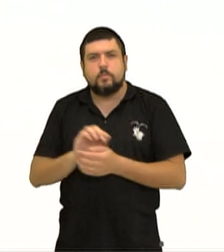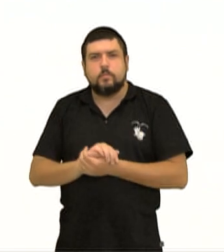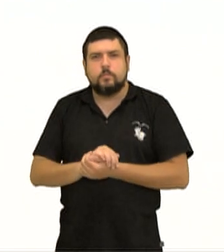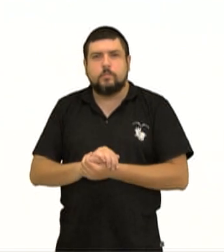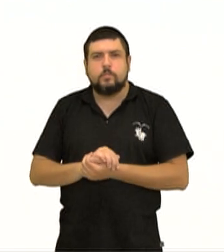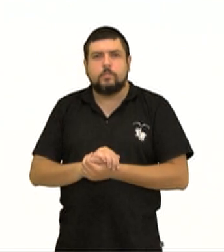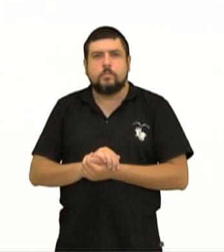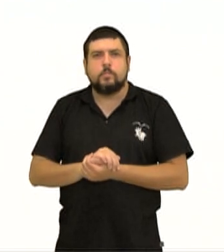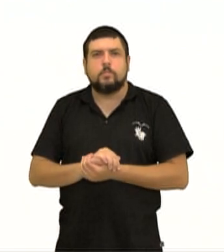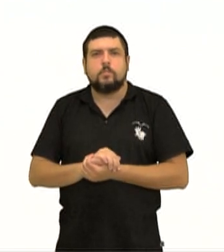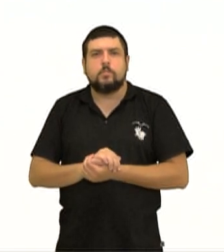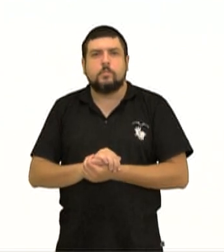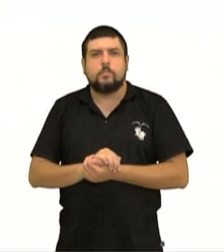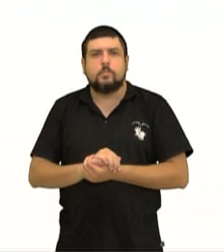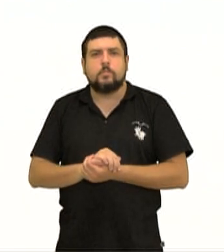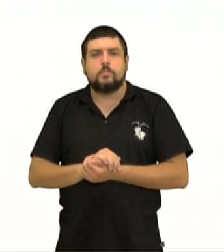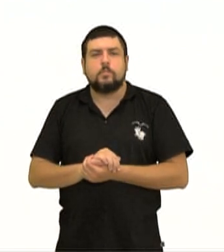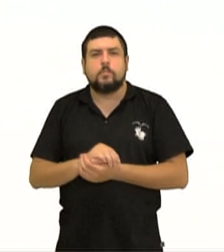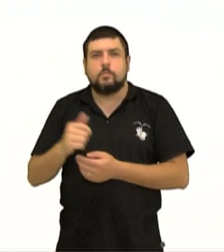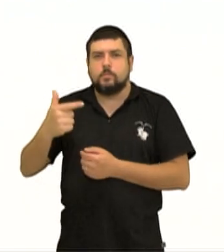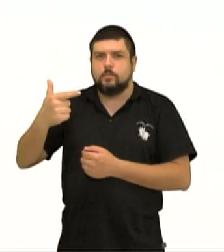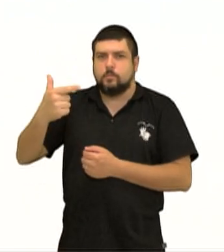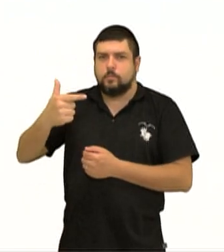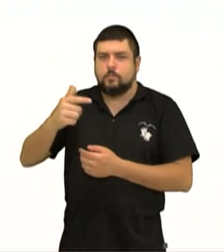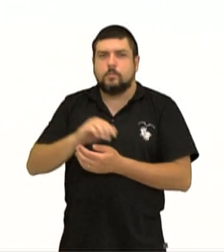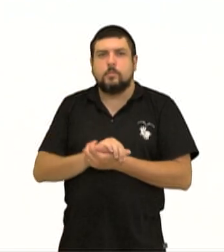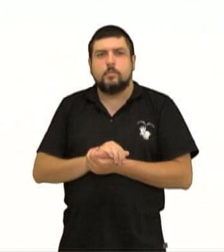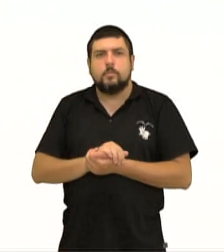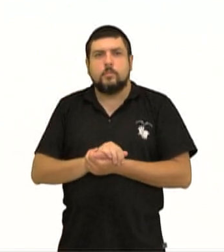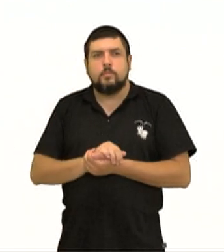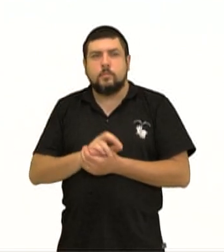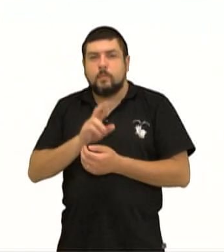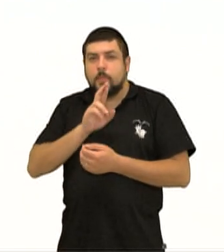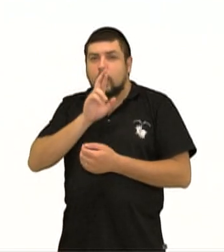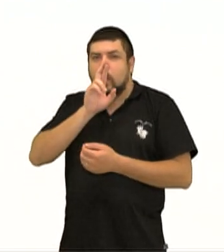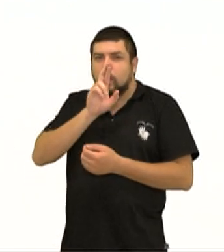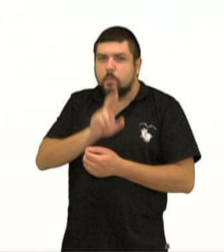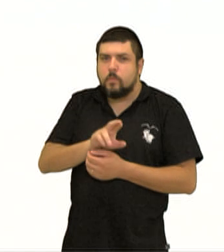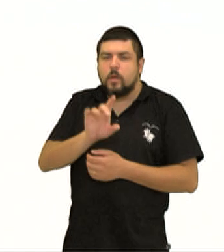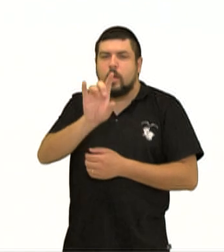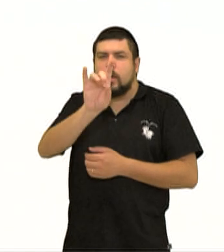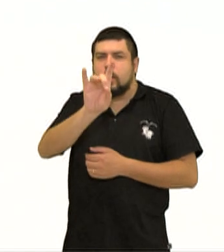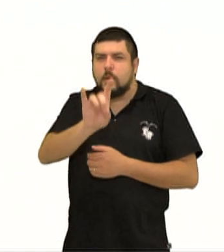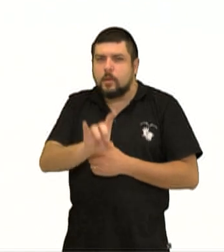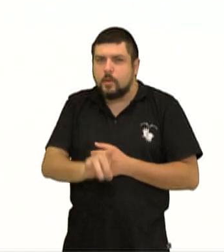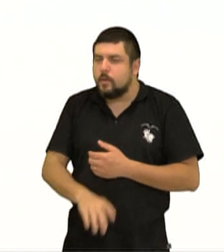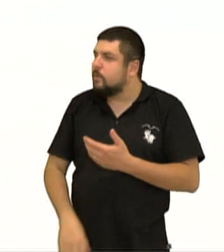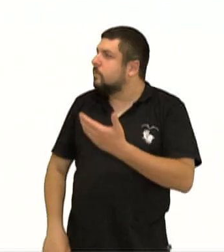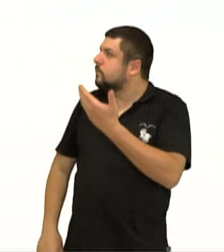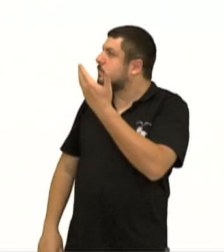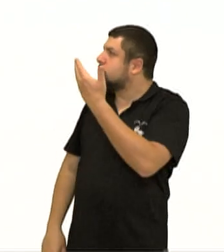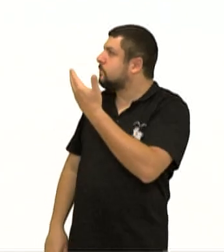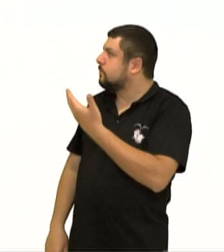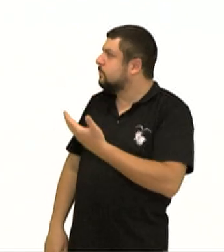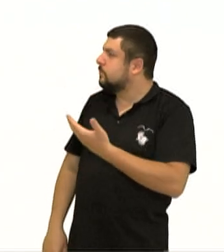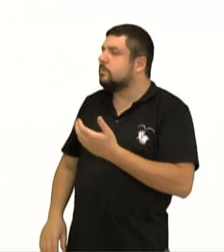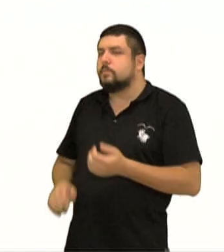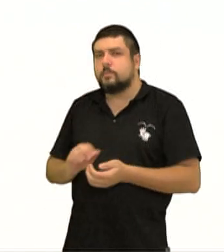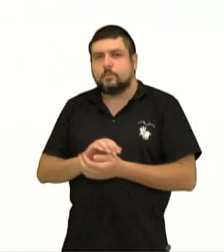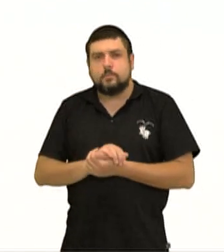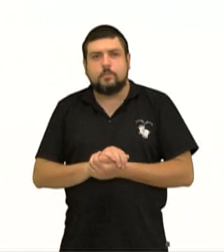ok? Praticando 2. Resolva as expressões numéricas. Então, algumas